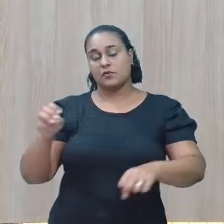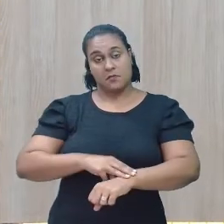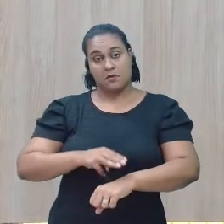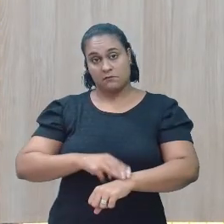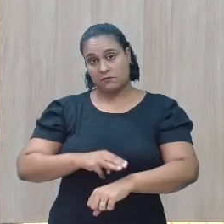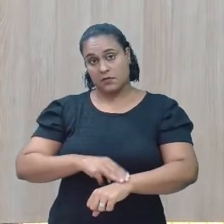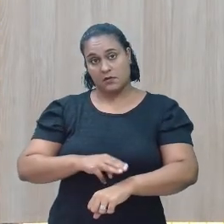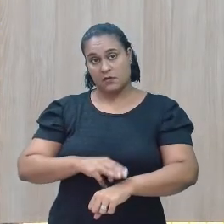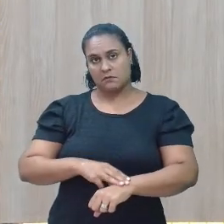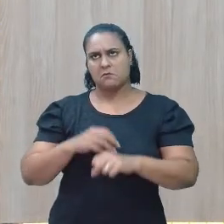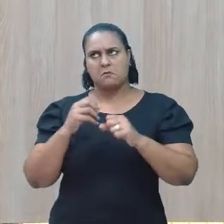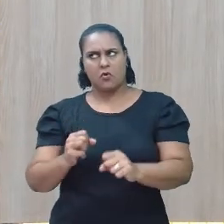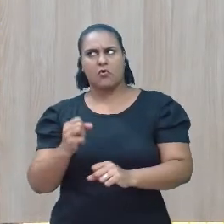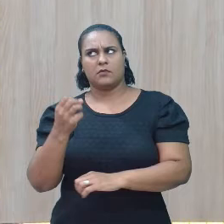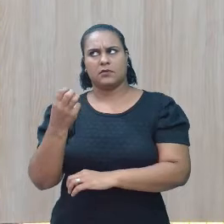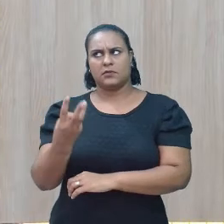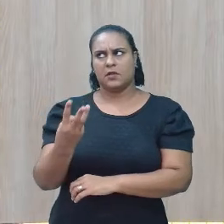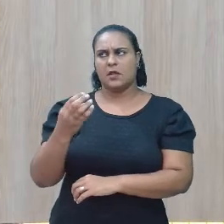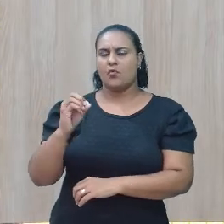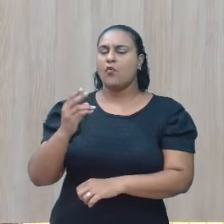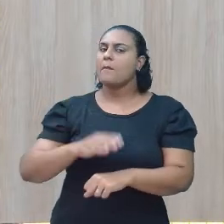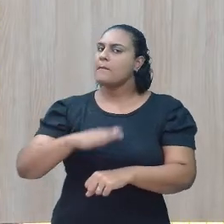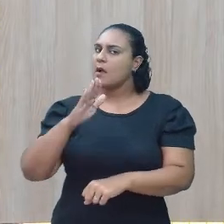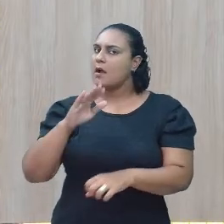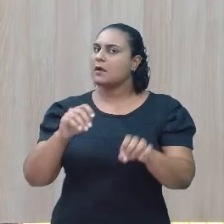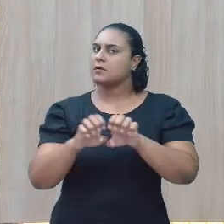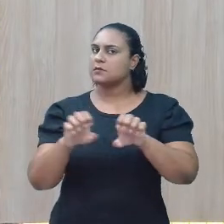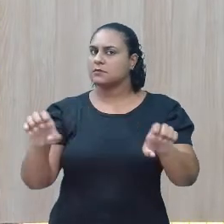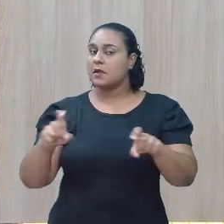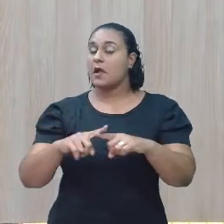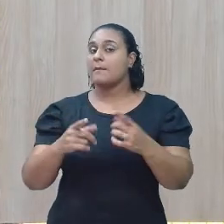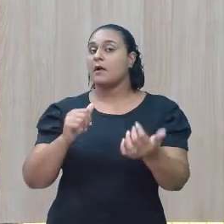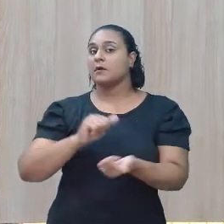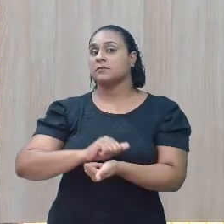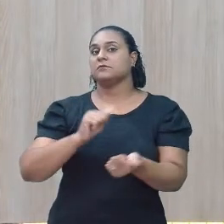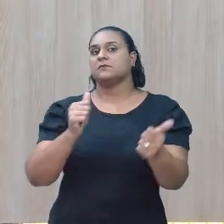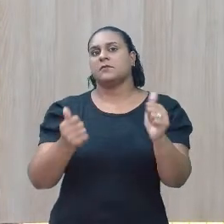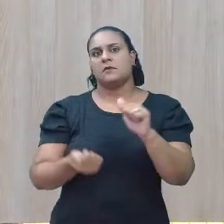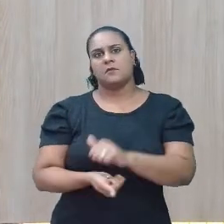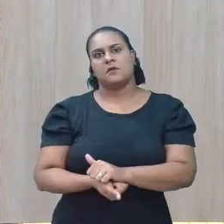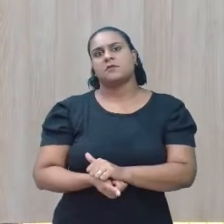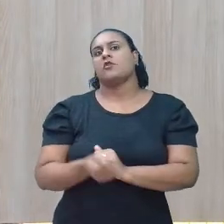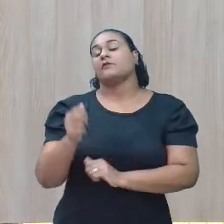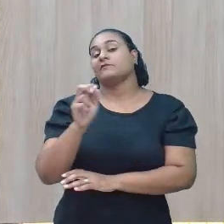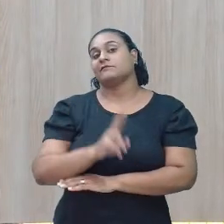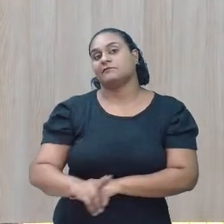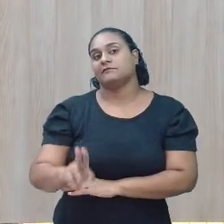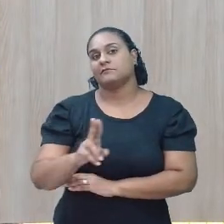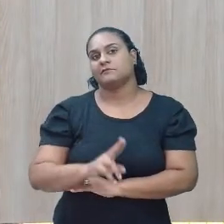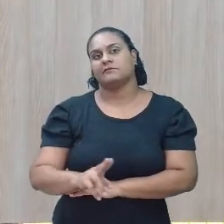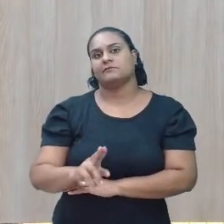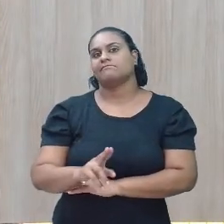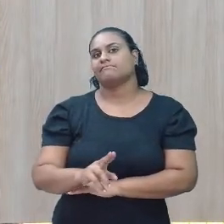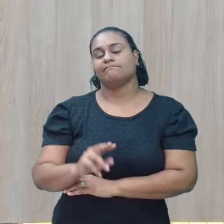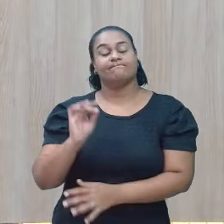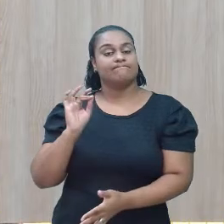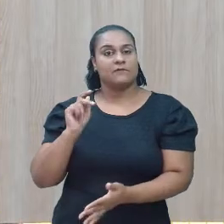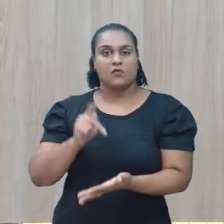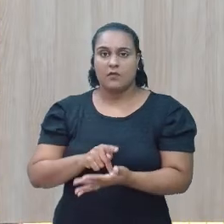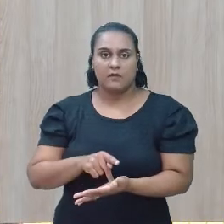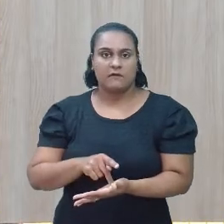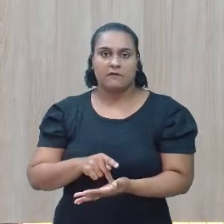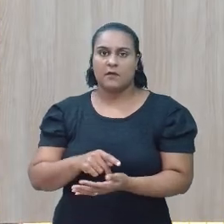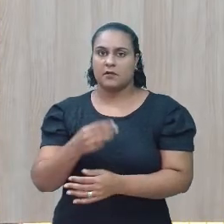algumas situações com 3 ou mais equações, mas são adaptações que você vai utilizar e não é de fato